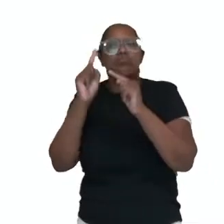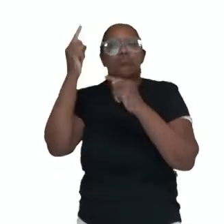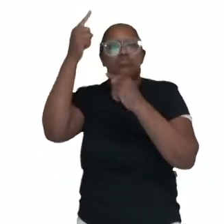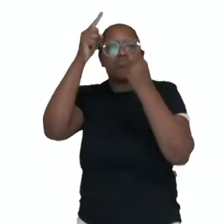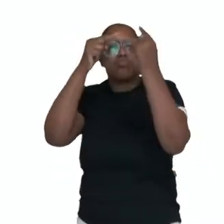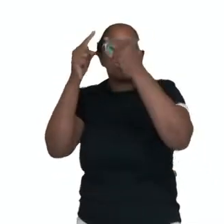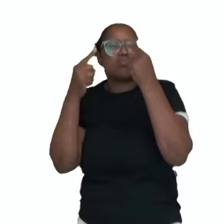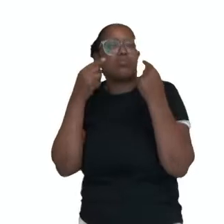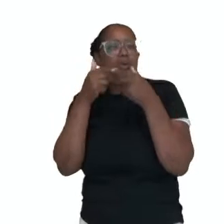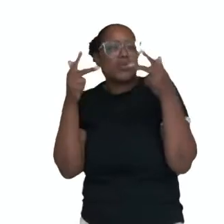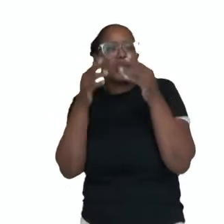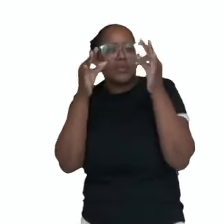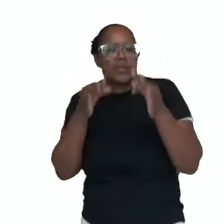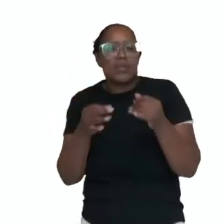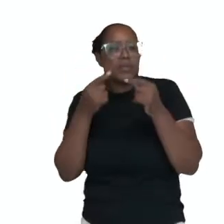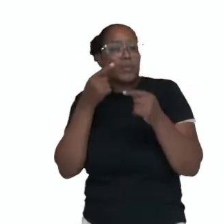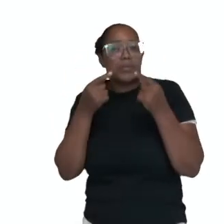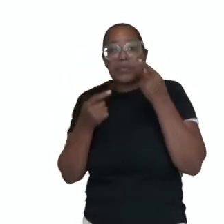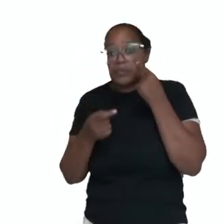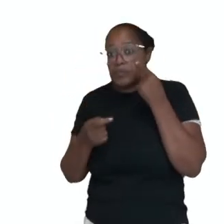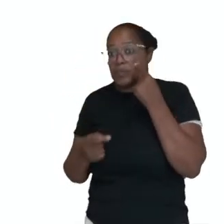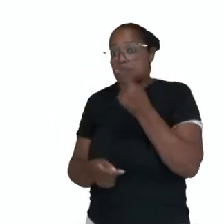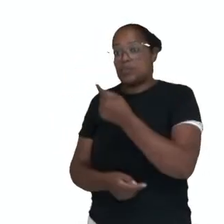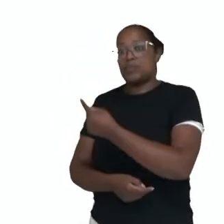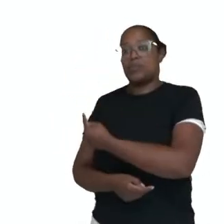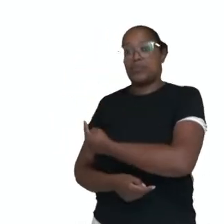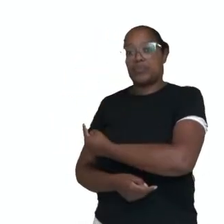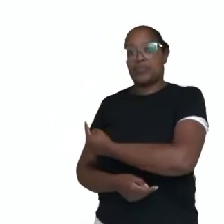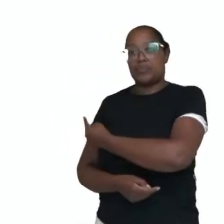a gente fala, né, que o Aristóteles traz as ideias do céu à